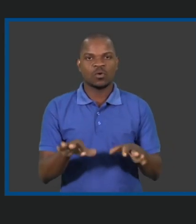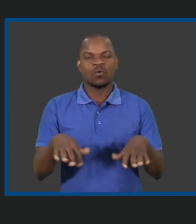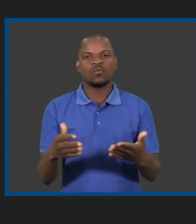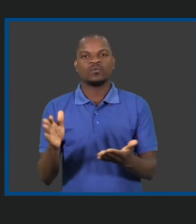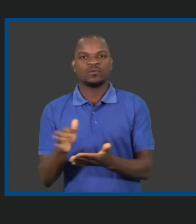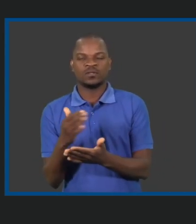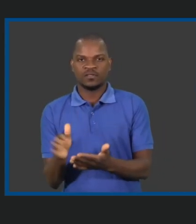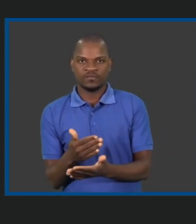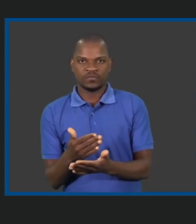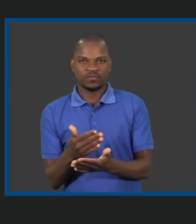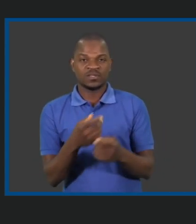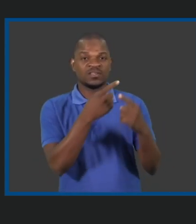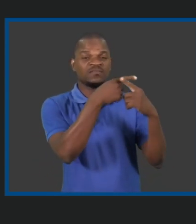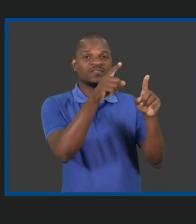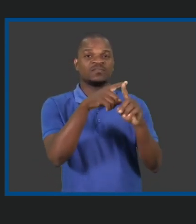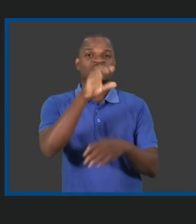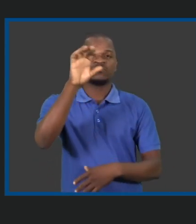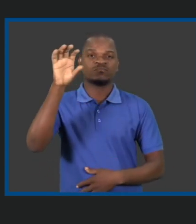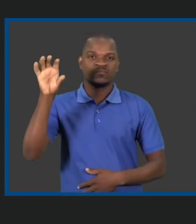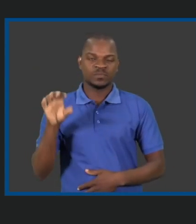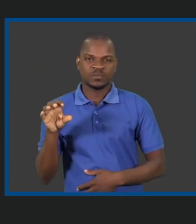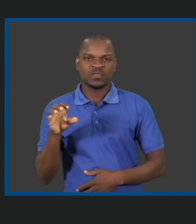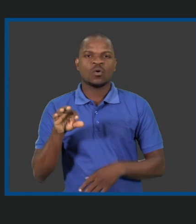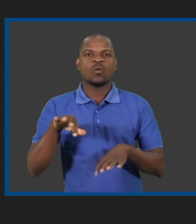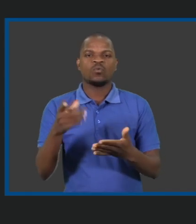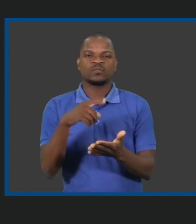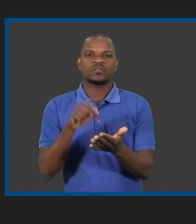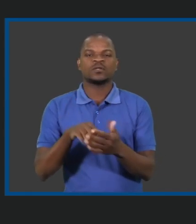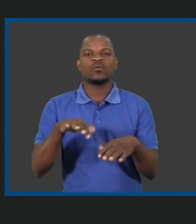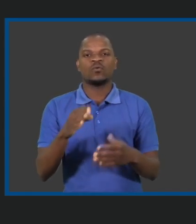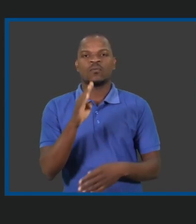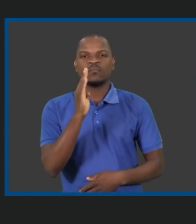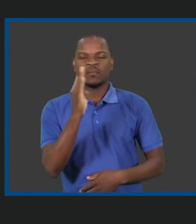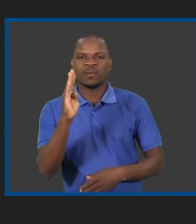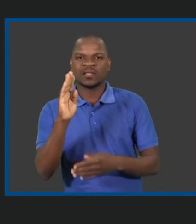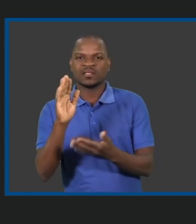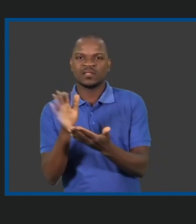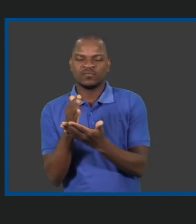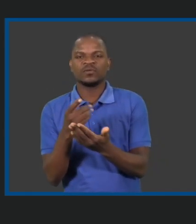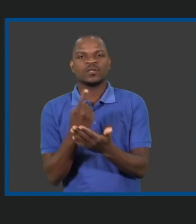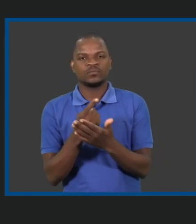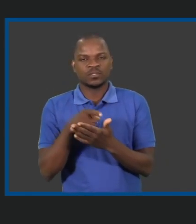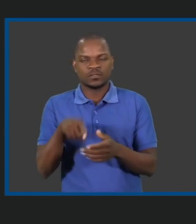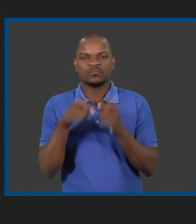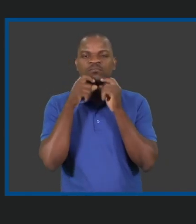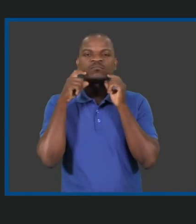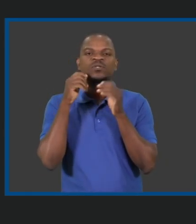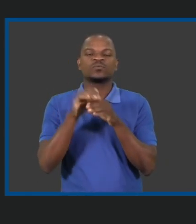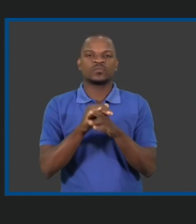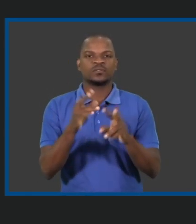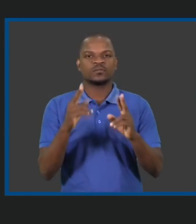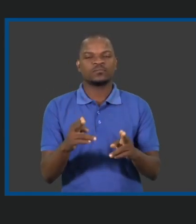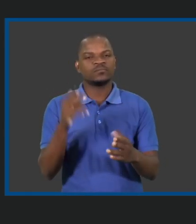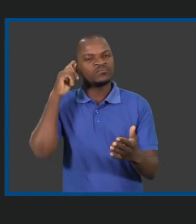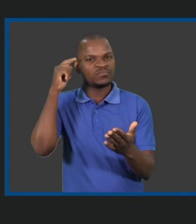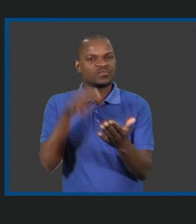bibliotecas possam também circular dentro do nosso país e isso poderá ajudar bastante na formação dos